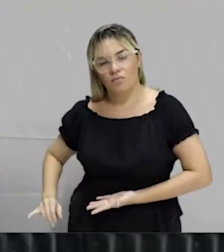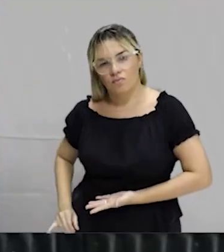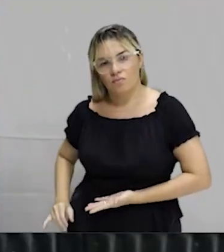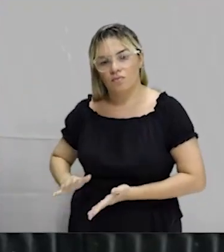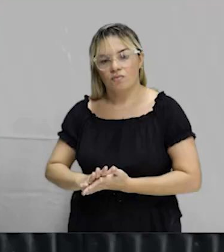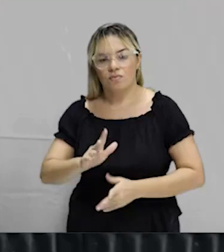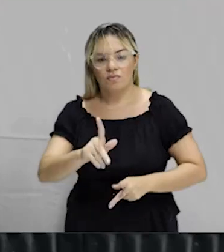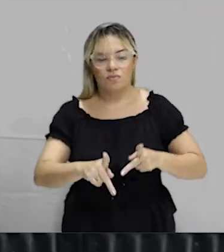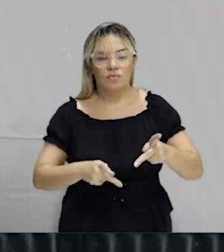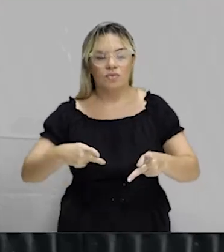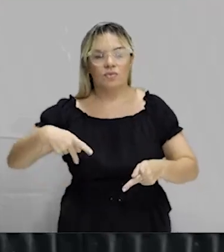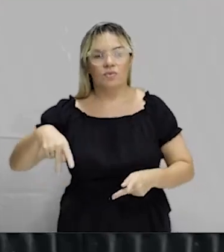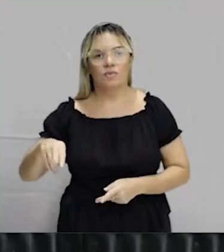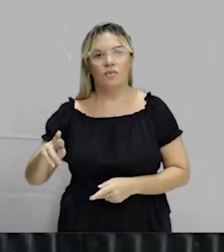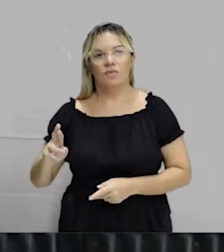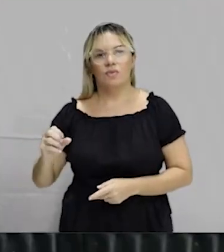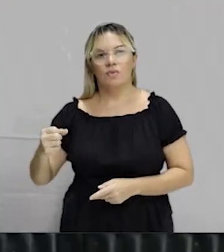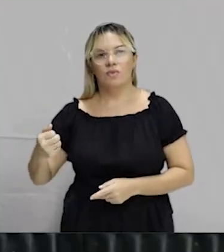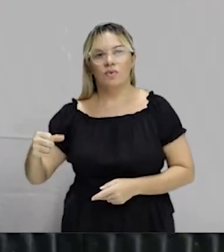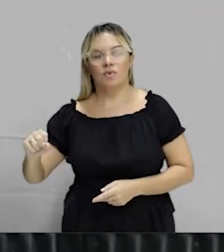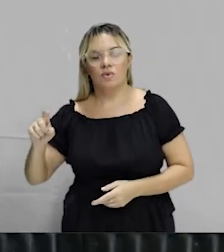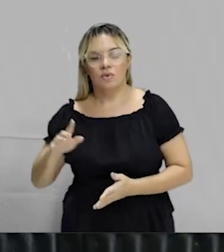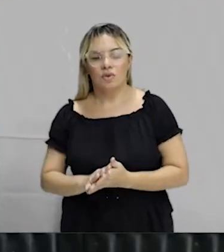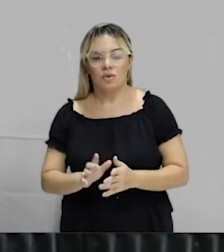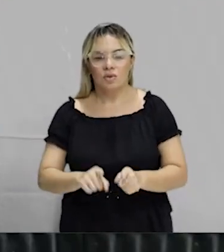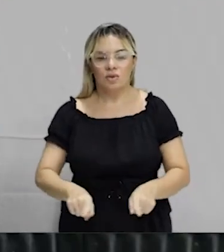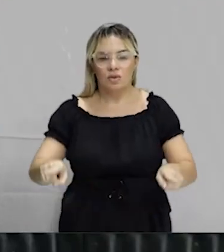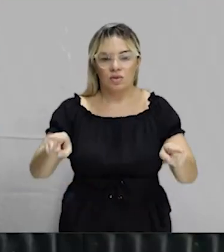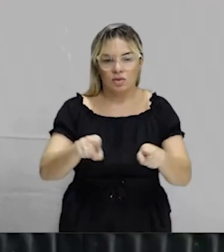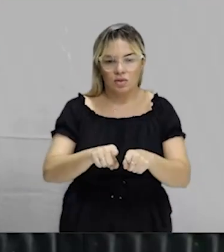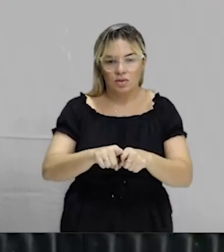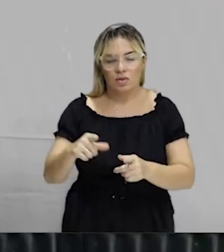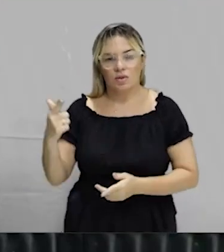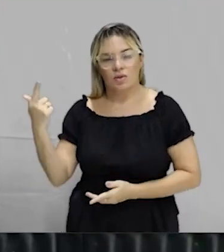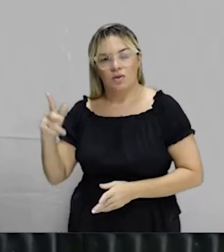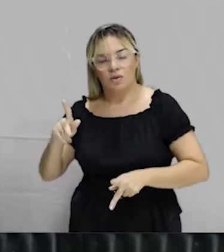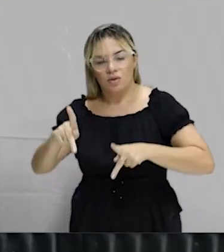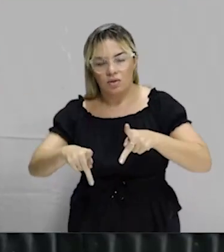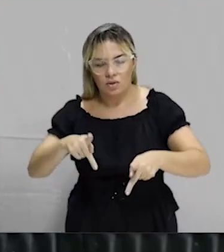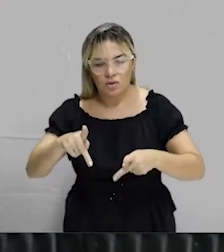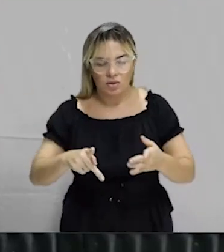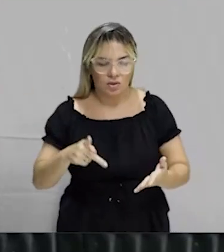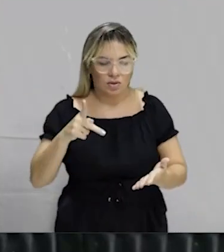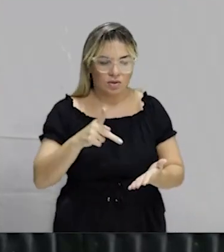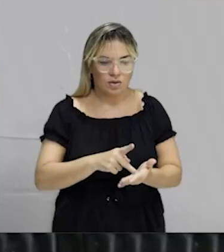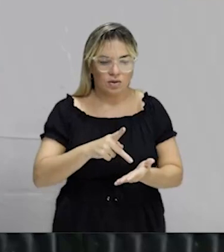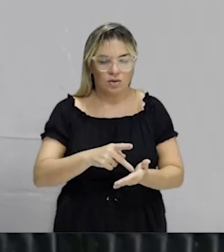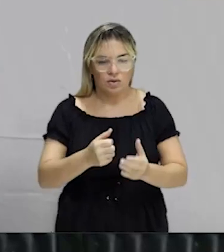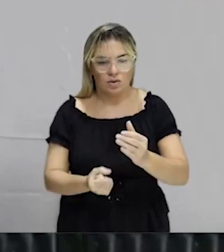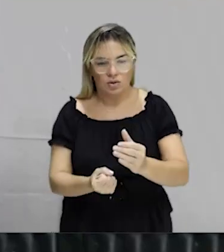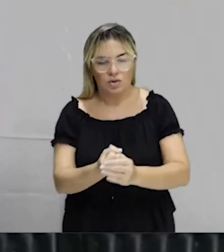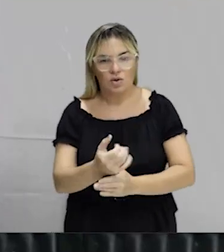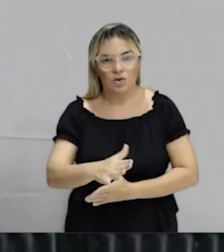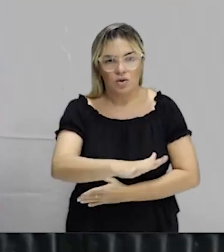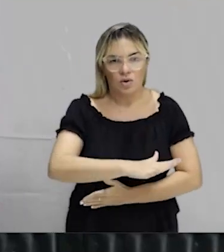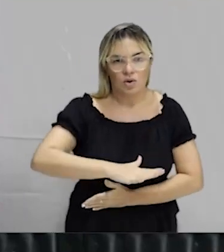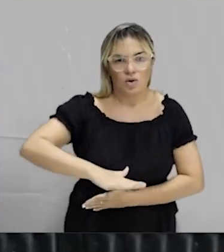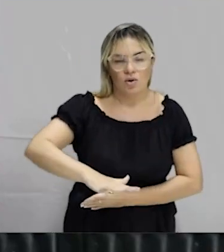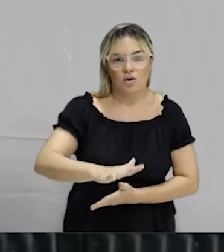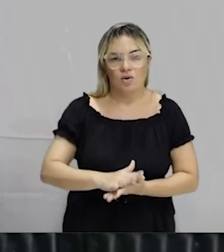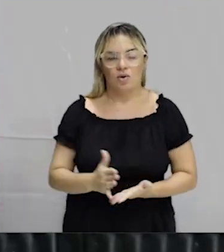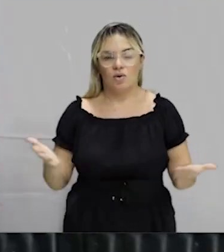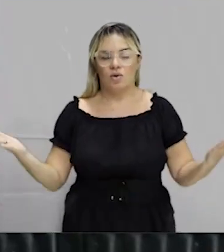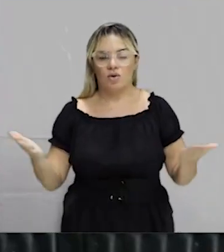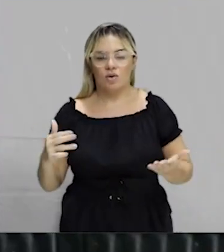Persa, ou a geografia da civilização persa, na verdade, eles se formaram onde hoje